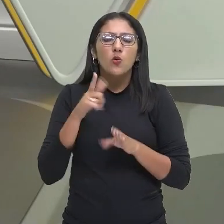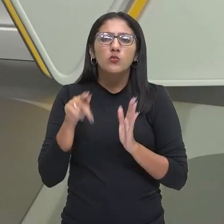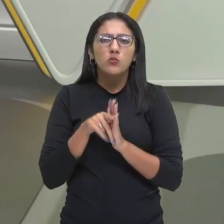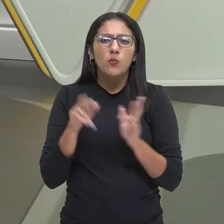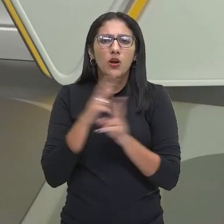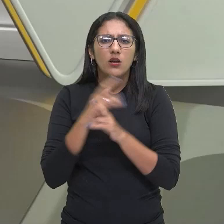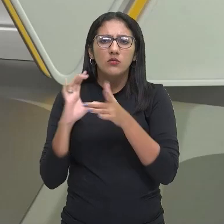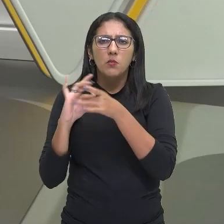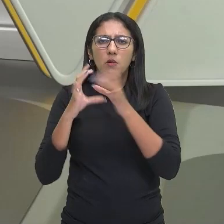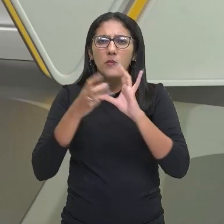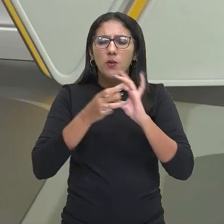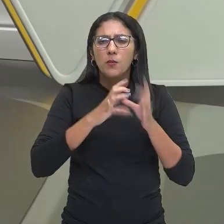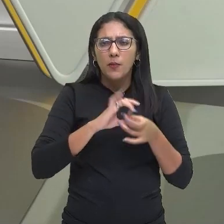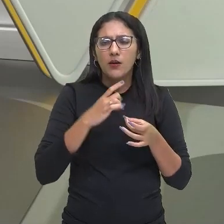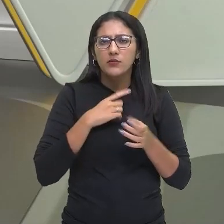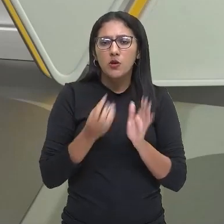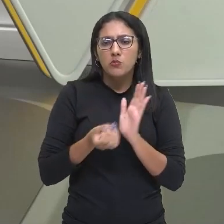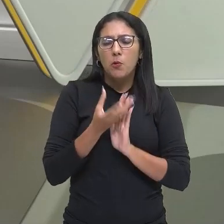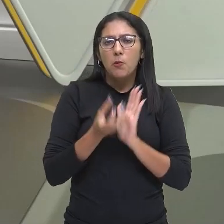renovado a cada 4 anos.